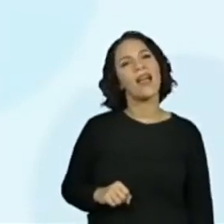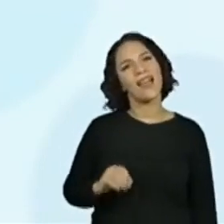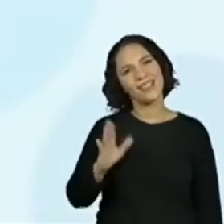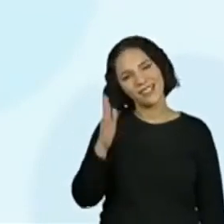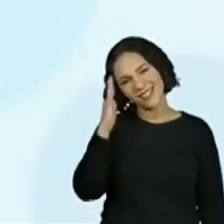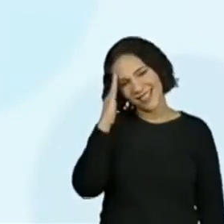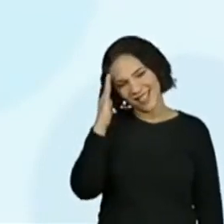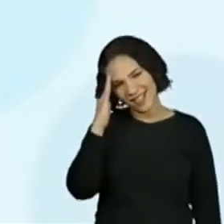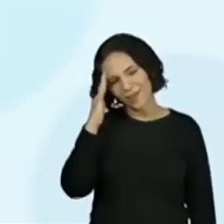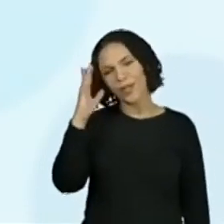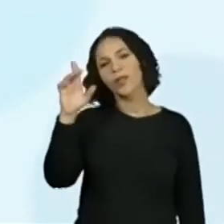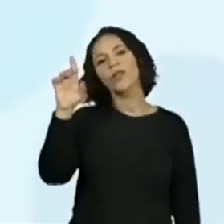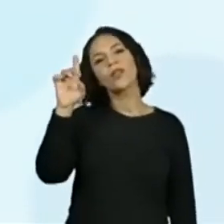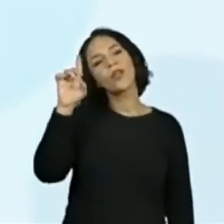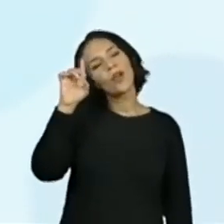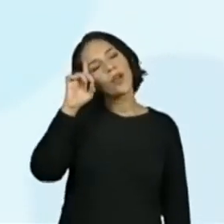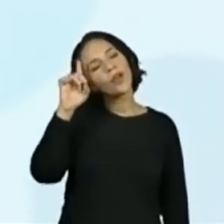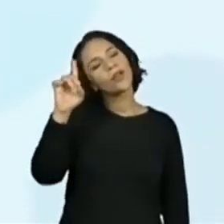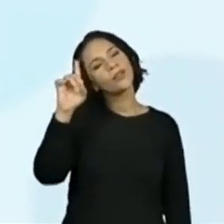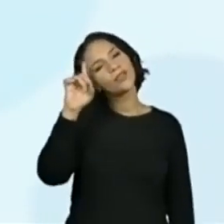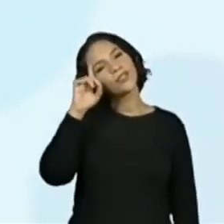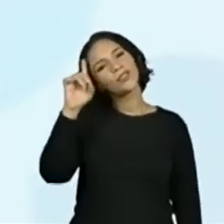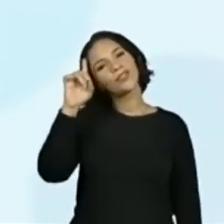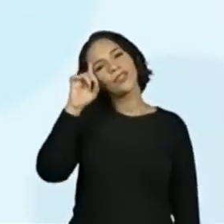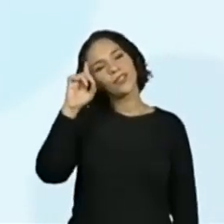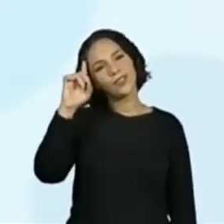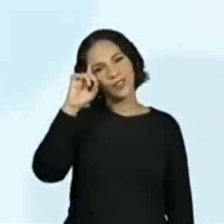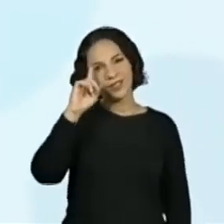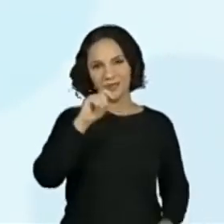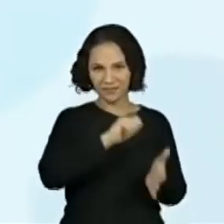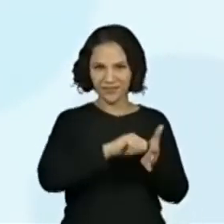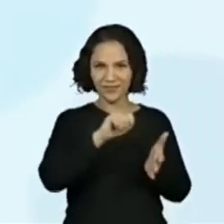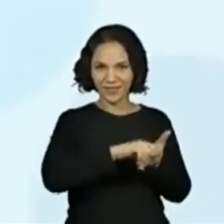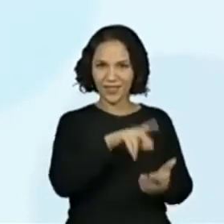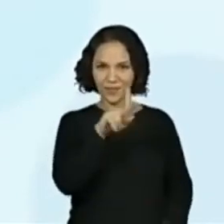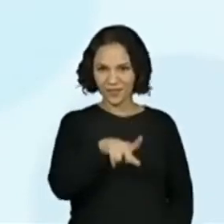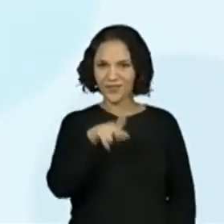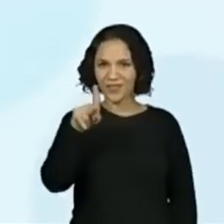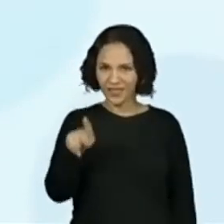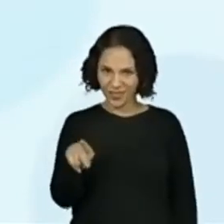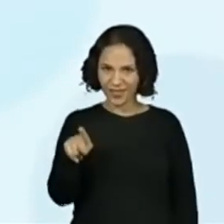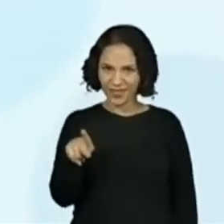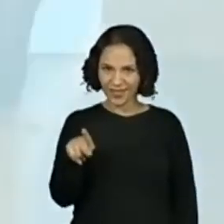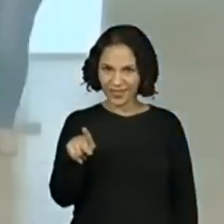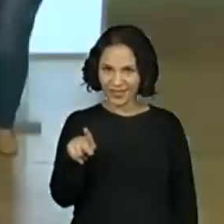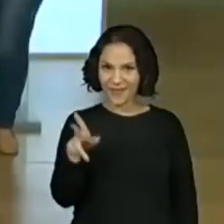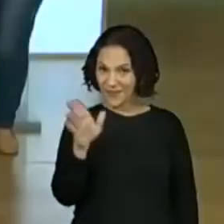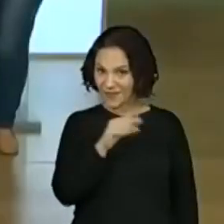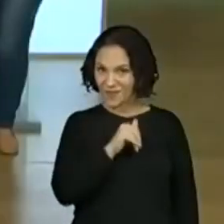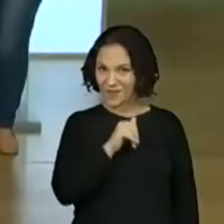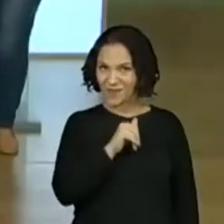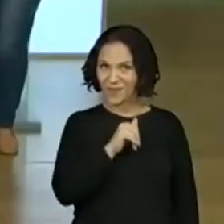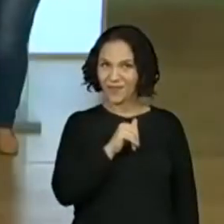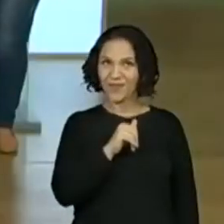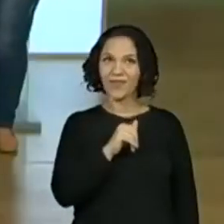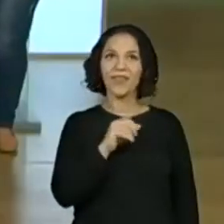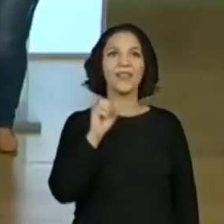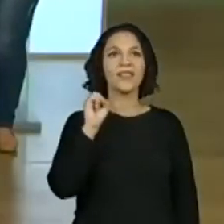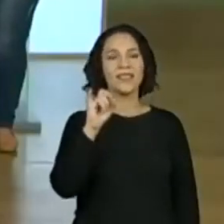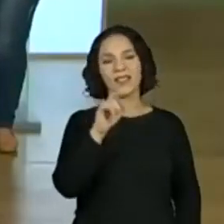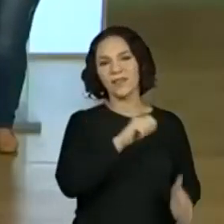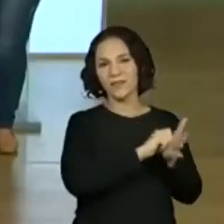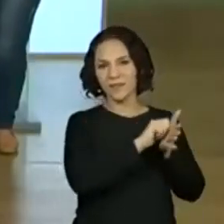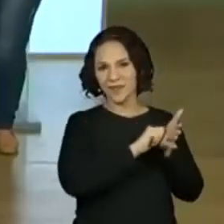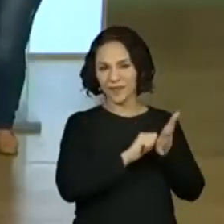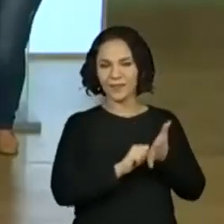Professora. Todo dia eles escrevem, todos professora. Todos os dias eles escrevem. Então vamos escrever, professora? Professora. Deixa eu só apagar o lápis para ficar, quem quiser tirar leitura print.